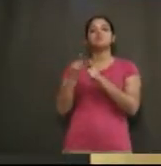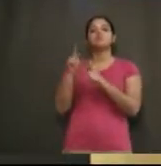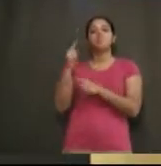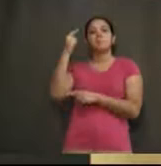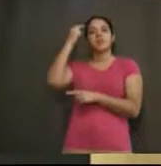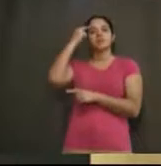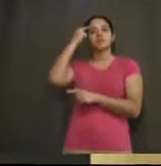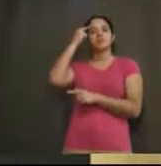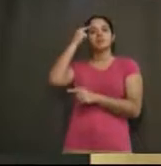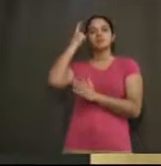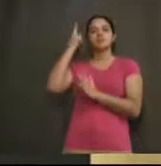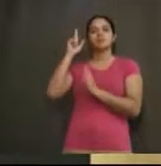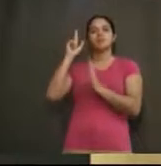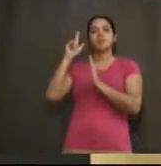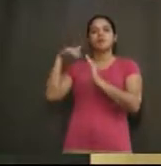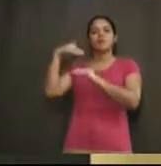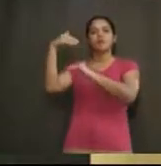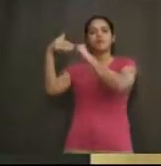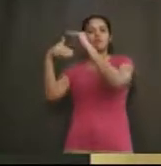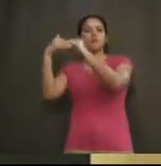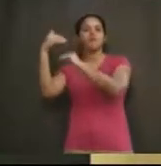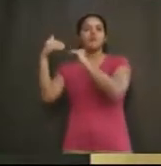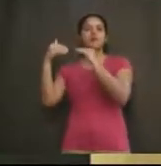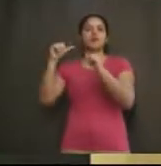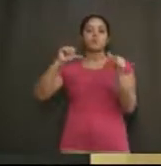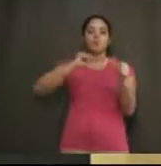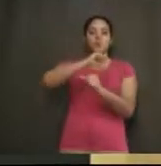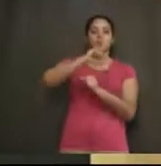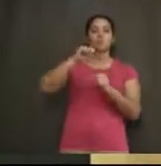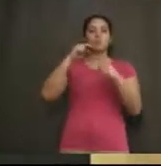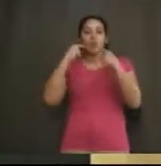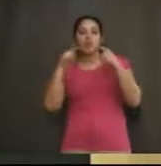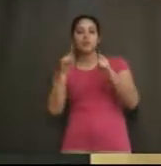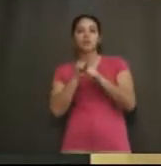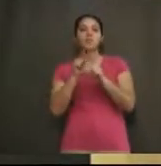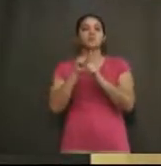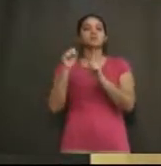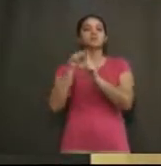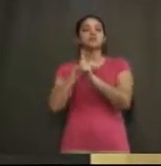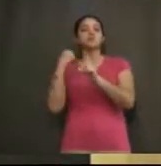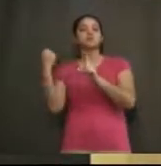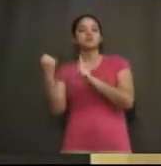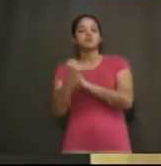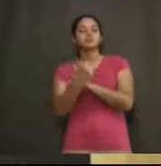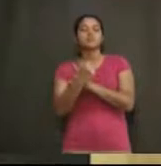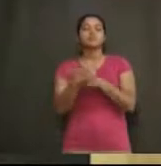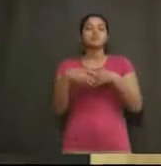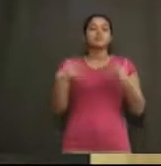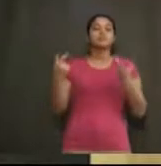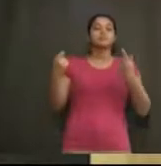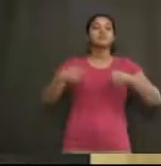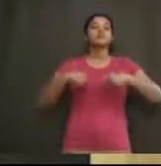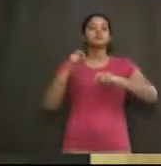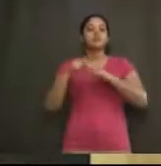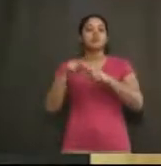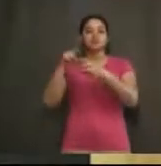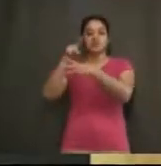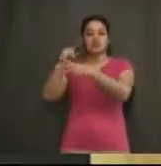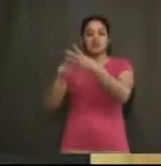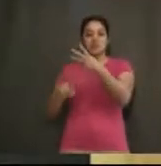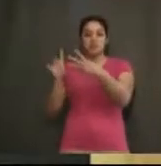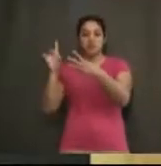transformações políticas e sociais, nós precisamos reconhecer que, além de fazer ensino, pesquisa e extensão,